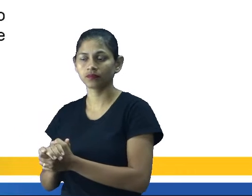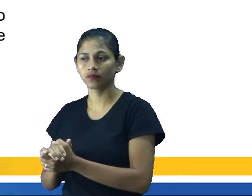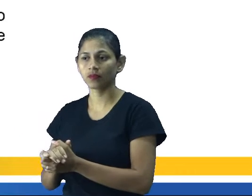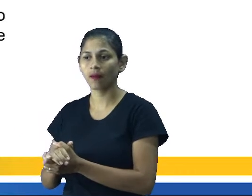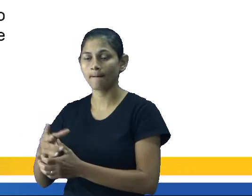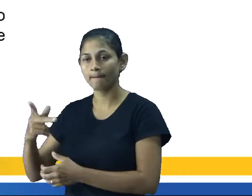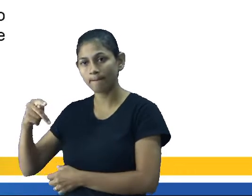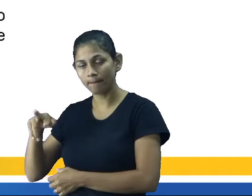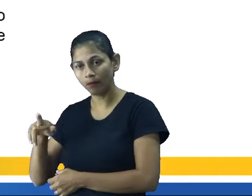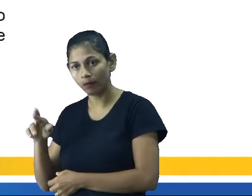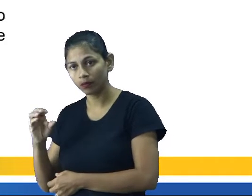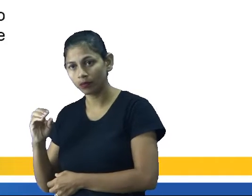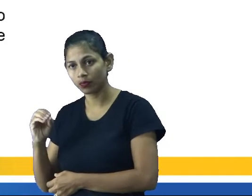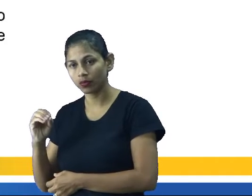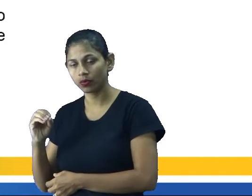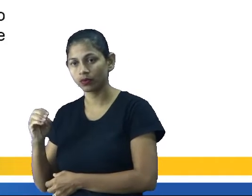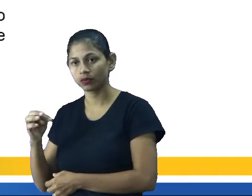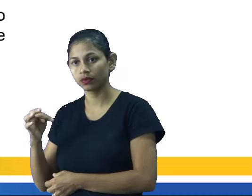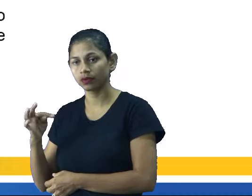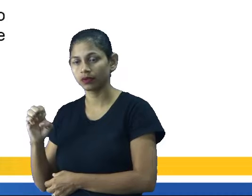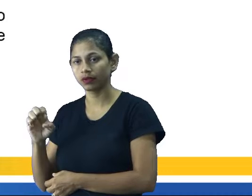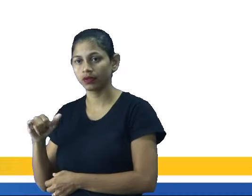para o nosso corpo, dando características.